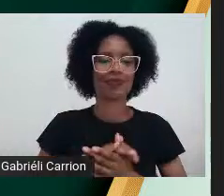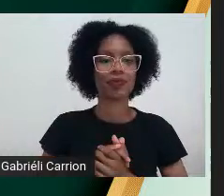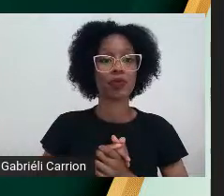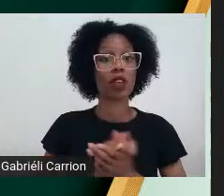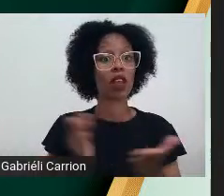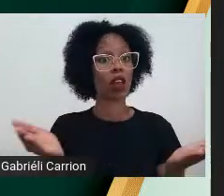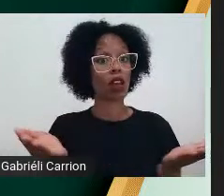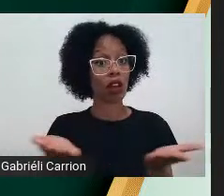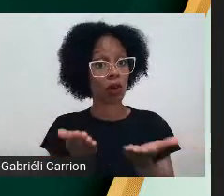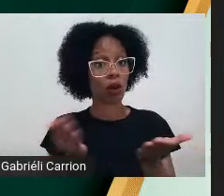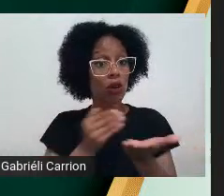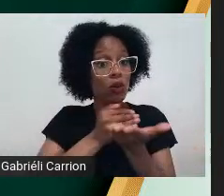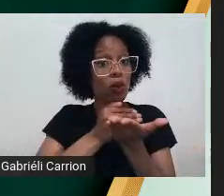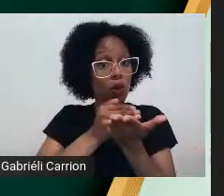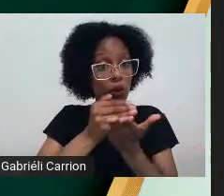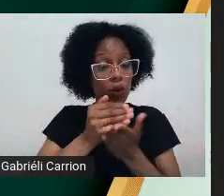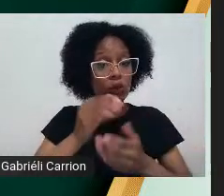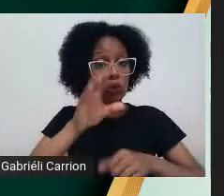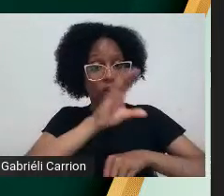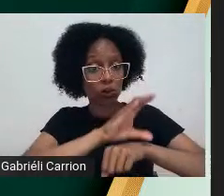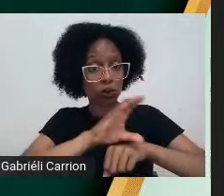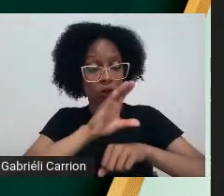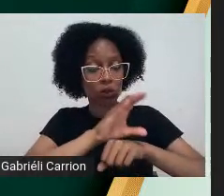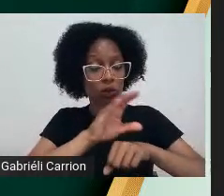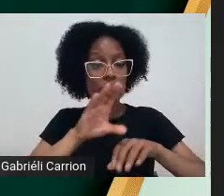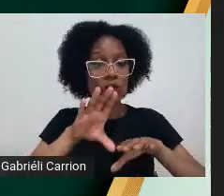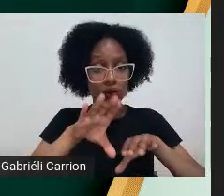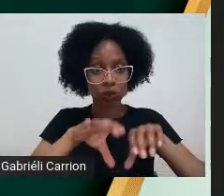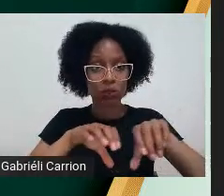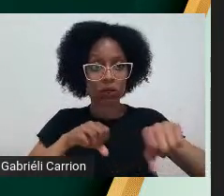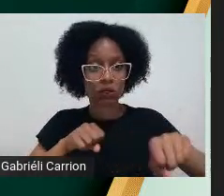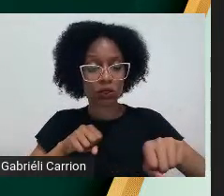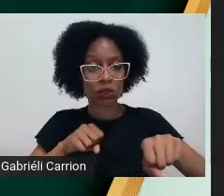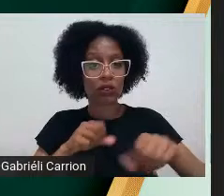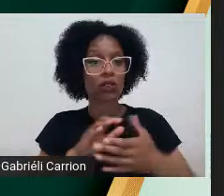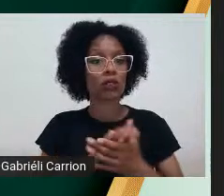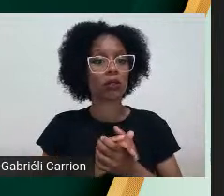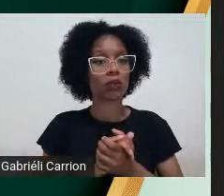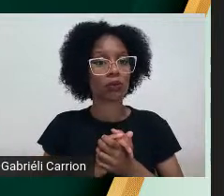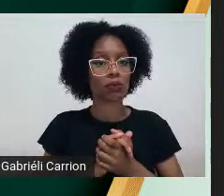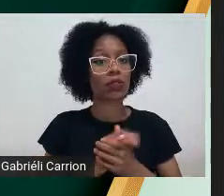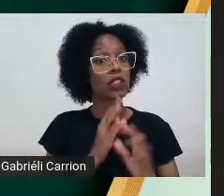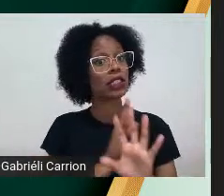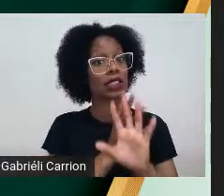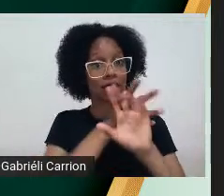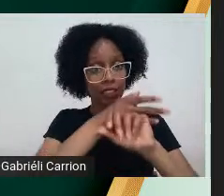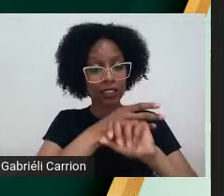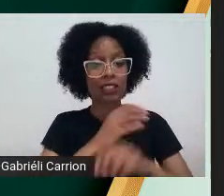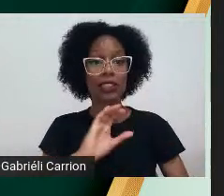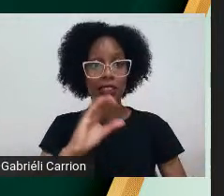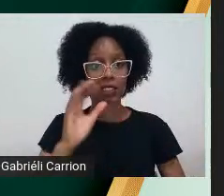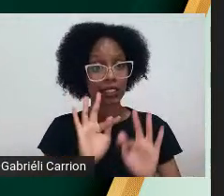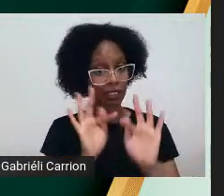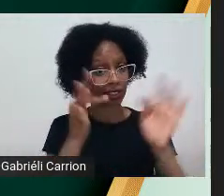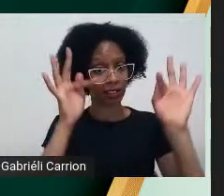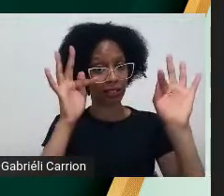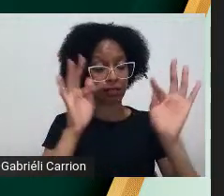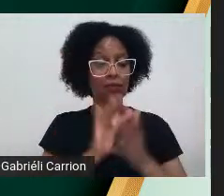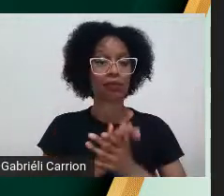Daremos início à outorga do grau dos graduandos do curso de Interdisciplinar em Ciência e